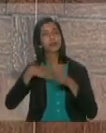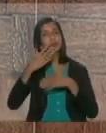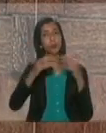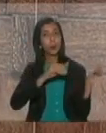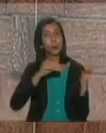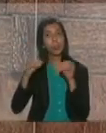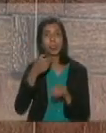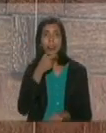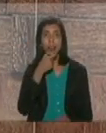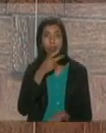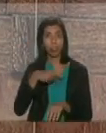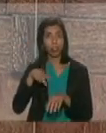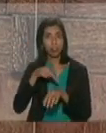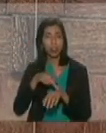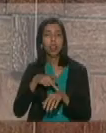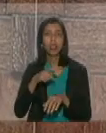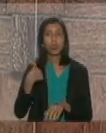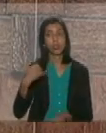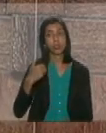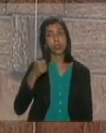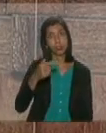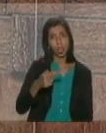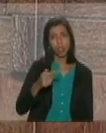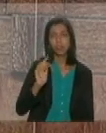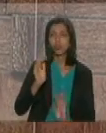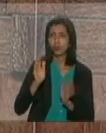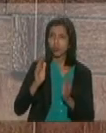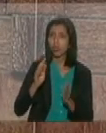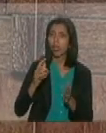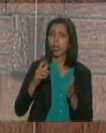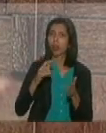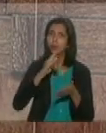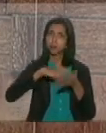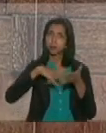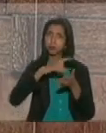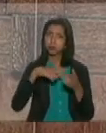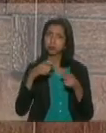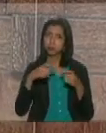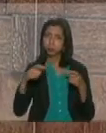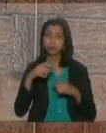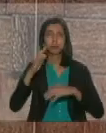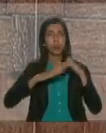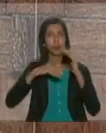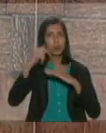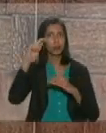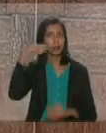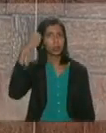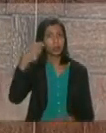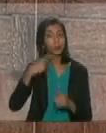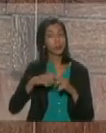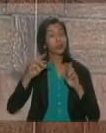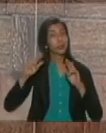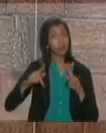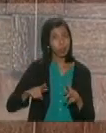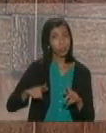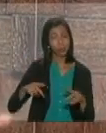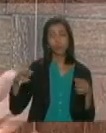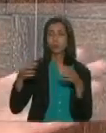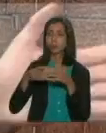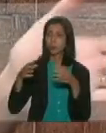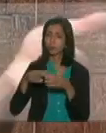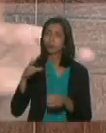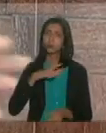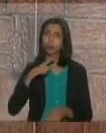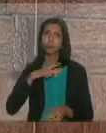fui para Londres, eu estava com 17 anos. Eu já tinha meu registro profissional de atriz, porque naquela época era diferente. Como eu fui do grupo,